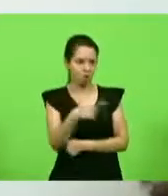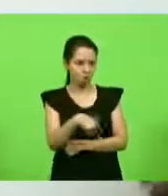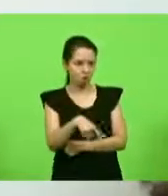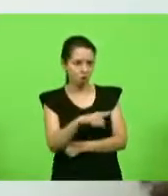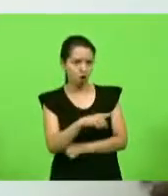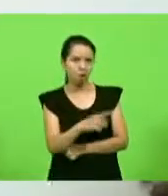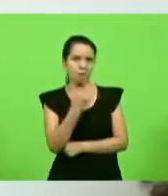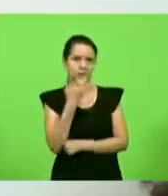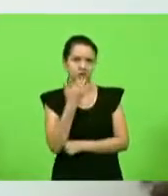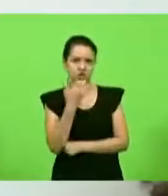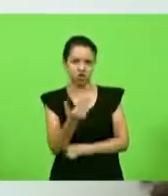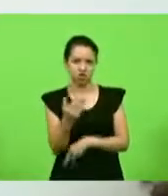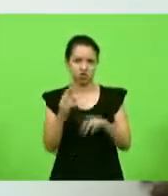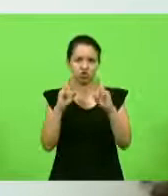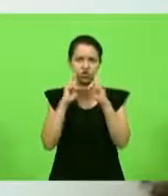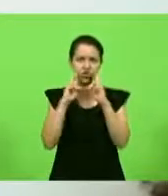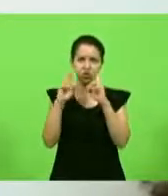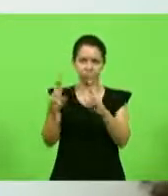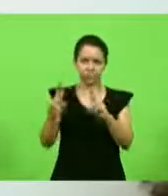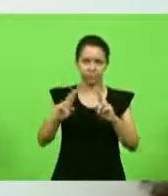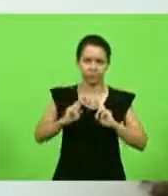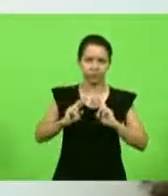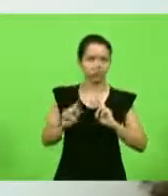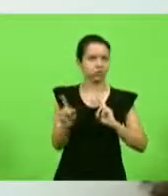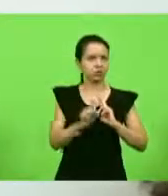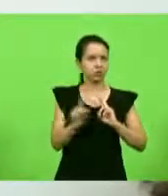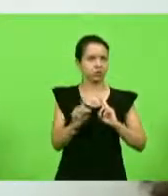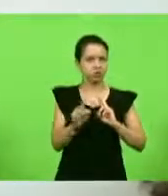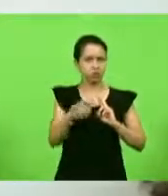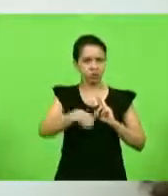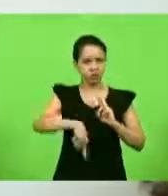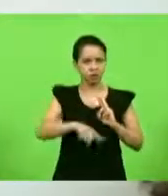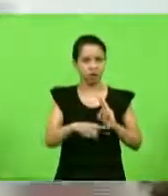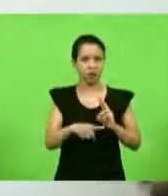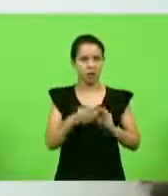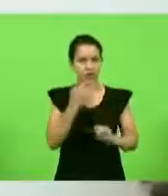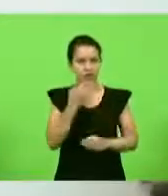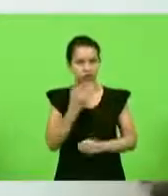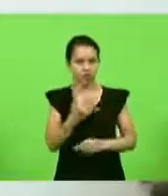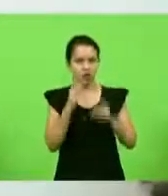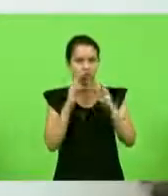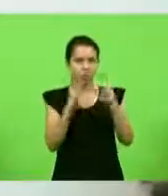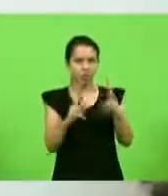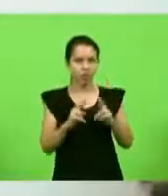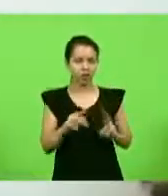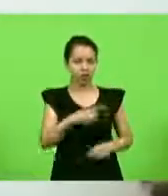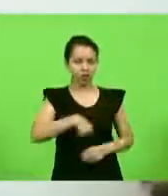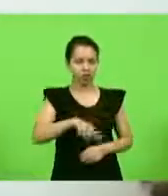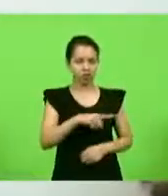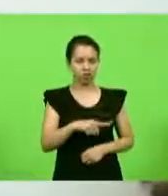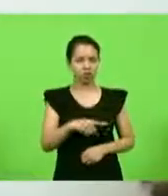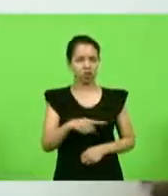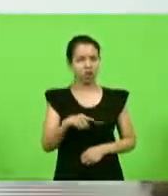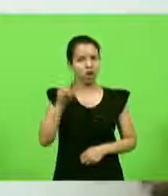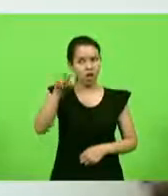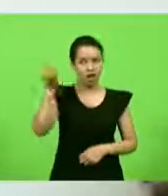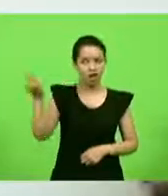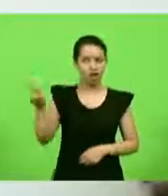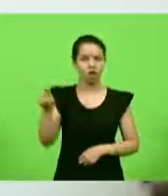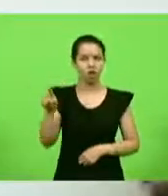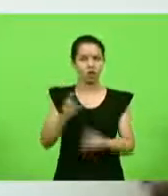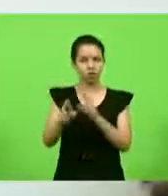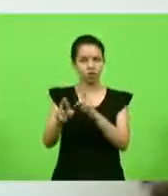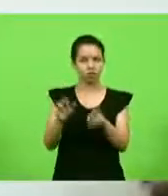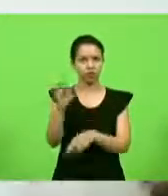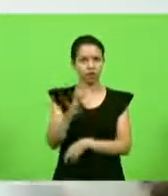pedir respeito. Nós temos que pedir respeito naquilo que cabe a nós. As rodovias federais, eles têm que fazer. É